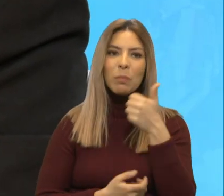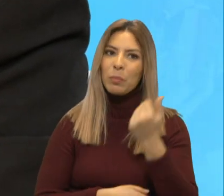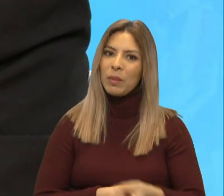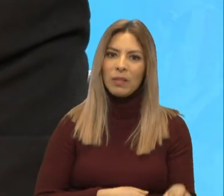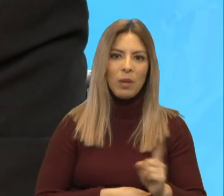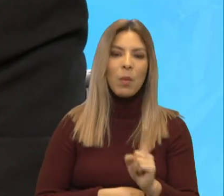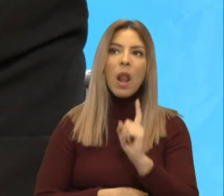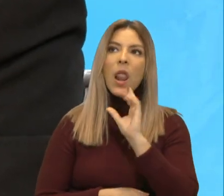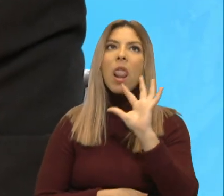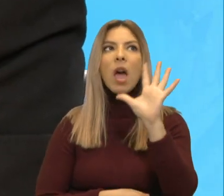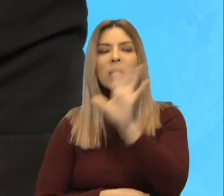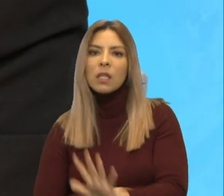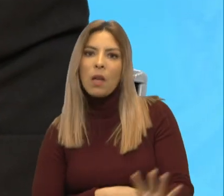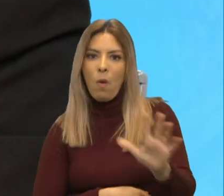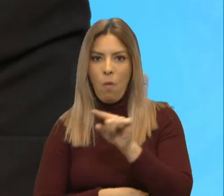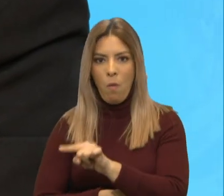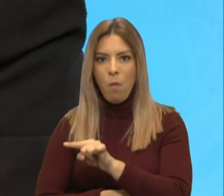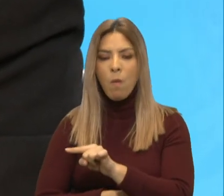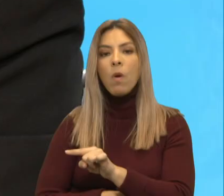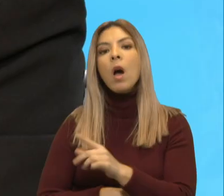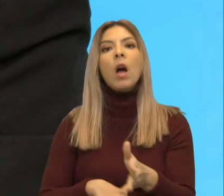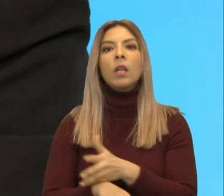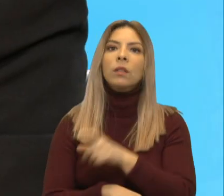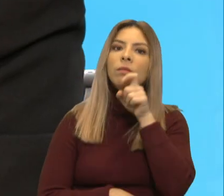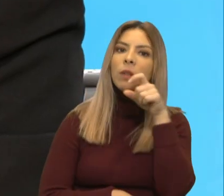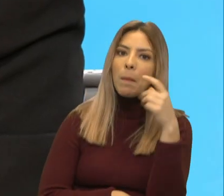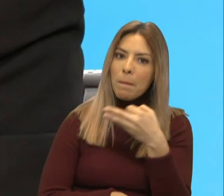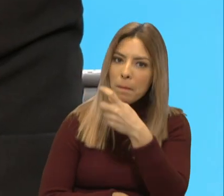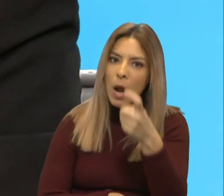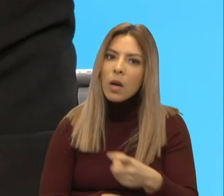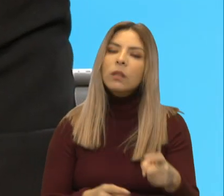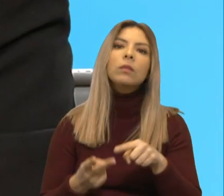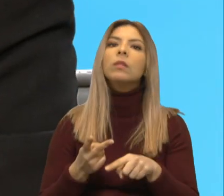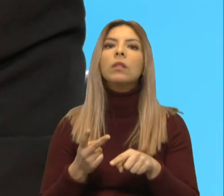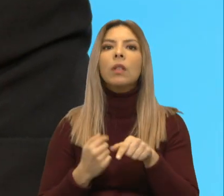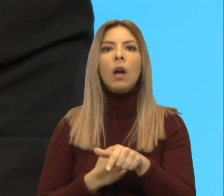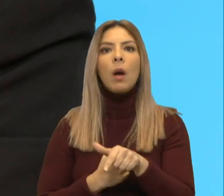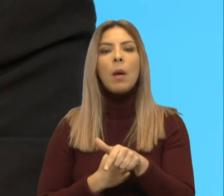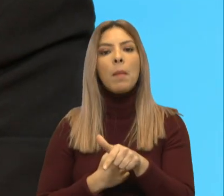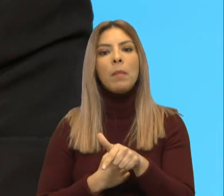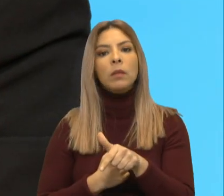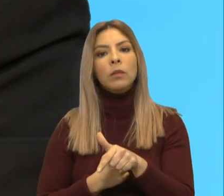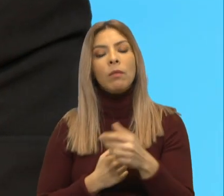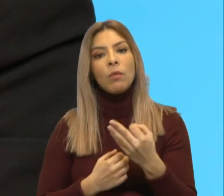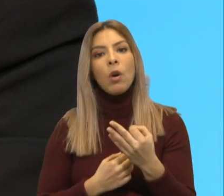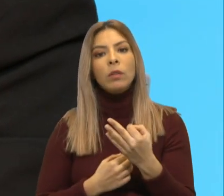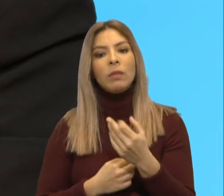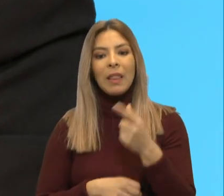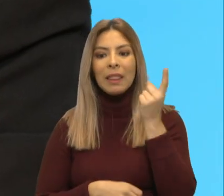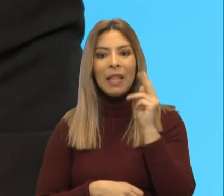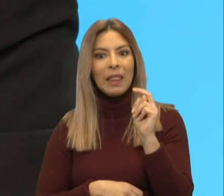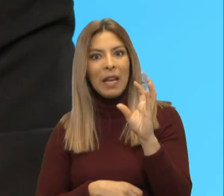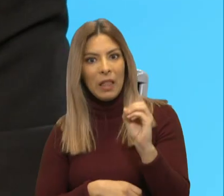uma nação. Eles defenderam a paz, defenderam a justiça, pagaram por isso, foram assassinados no dia 30 de outubro